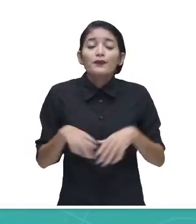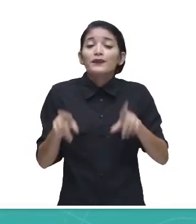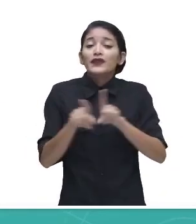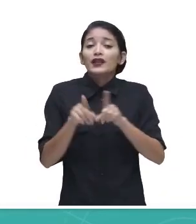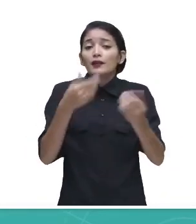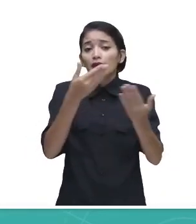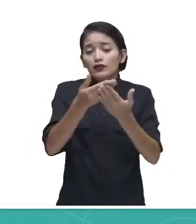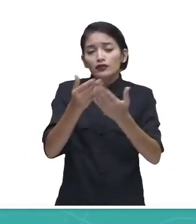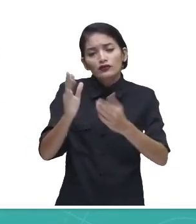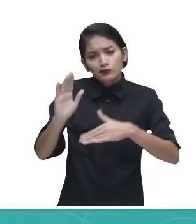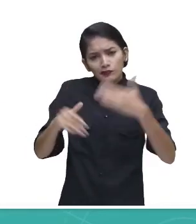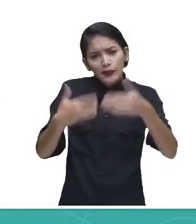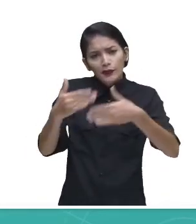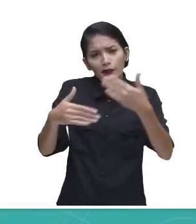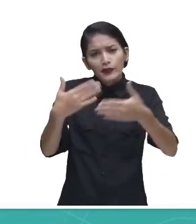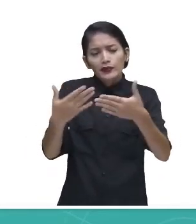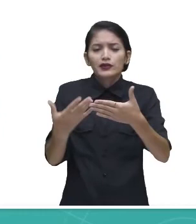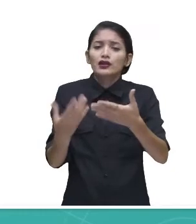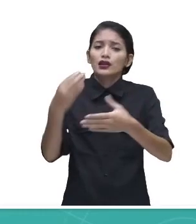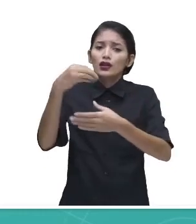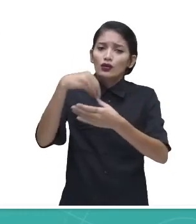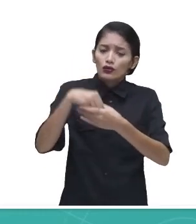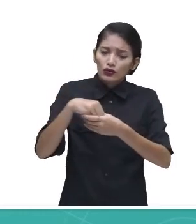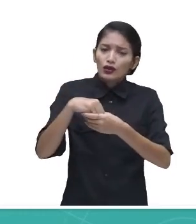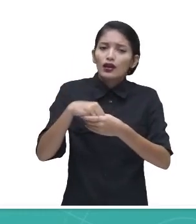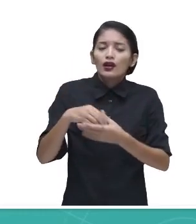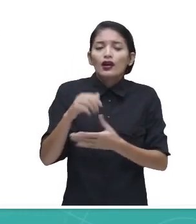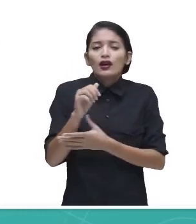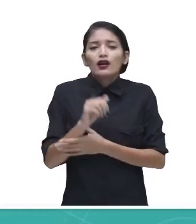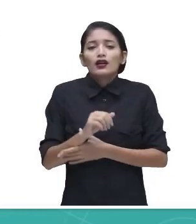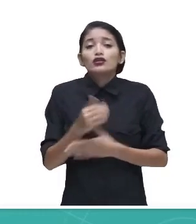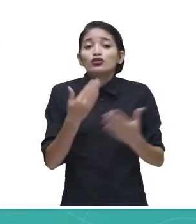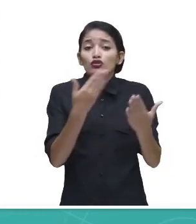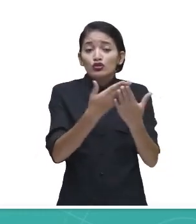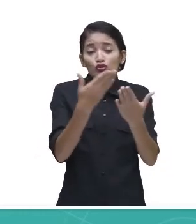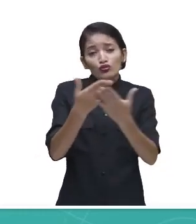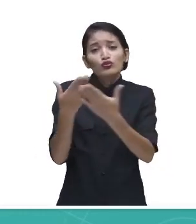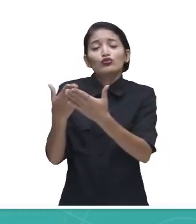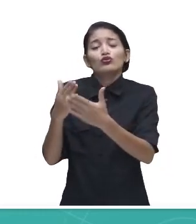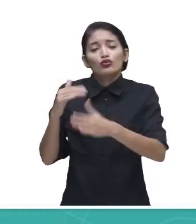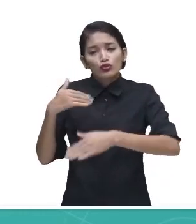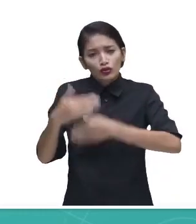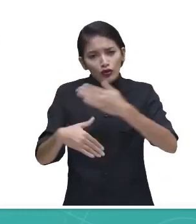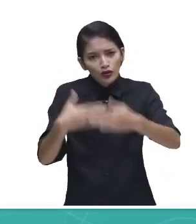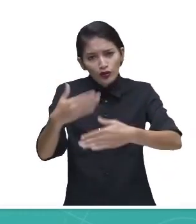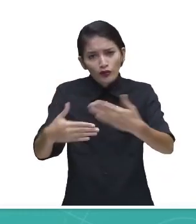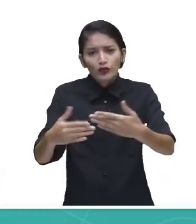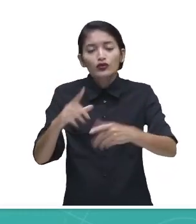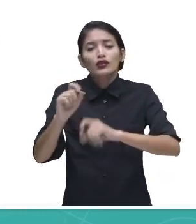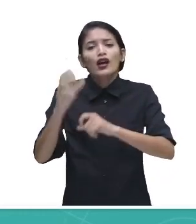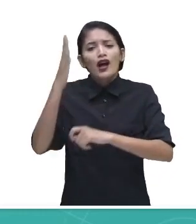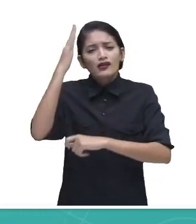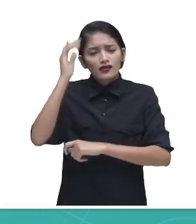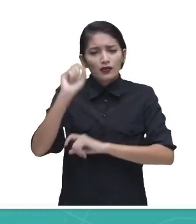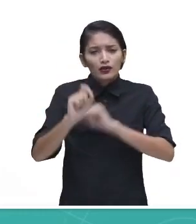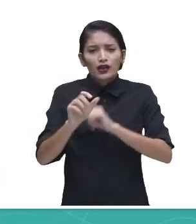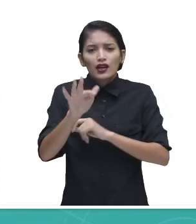dos processos que envolvem a produção. Olha só, estudo do processo, então a gente já sabe que